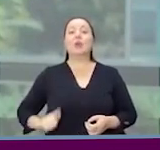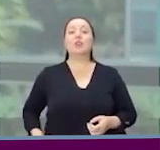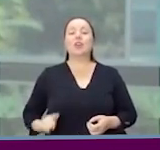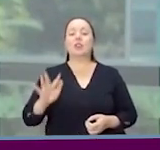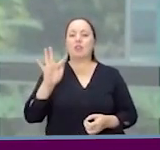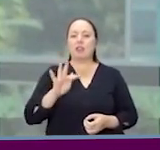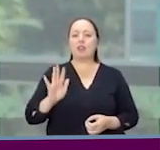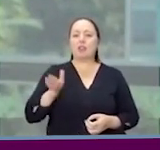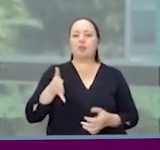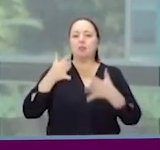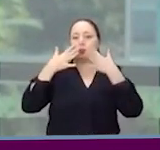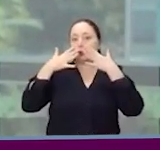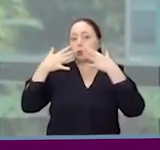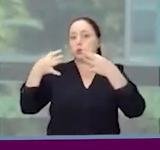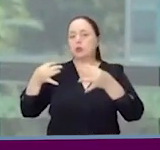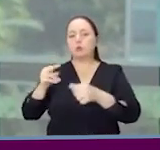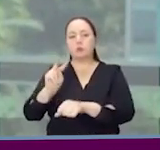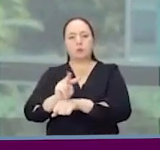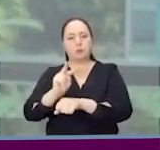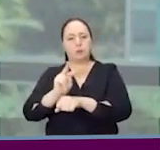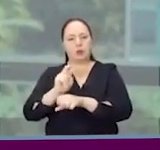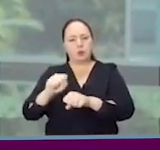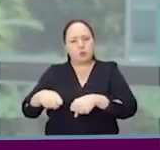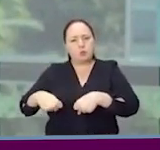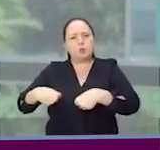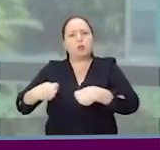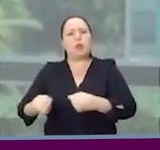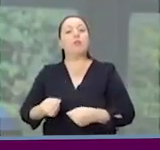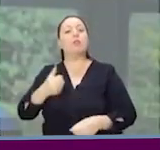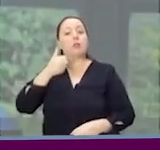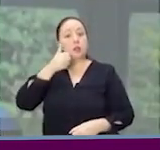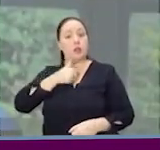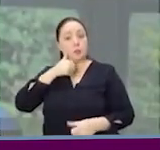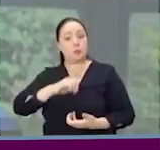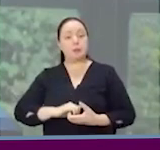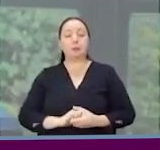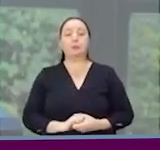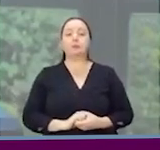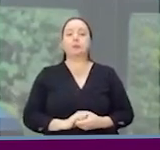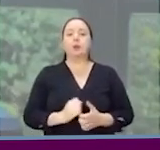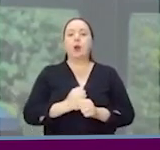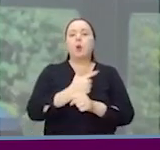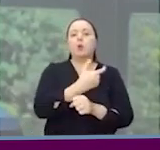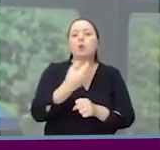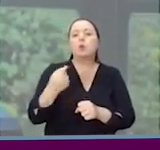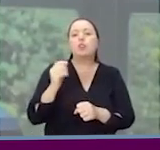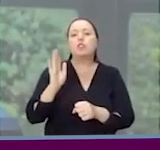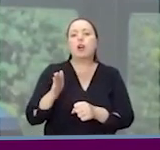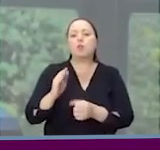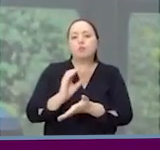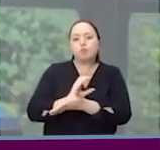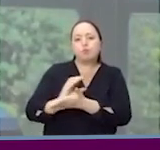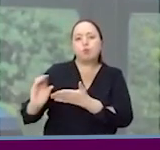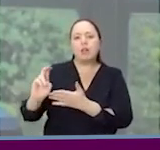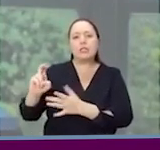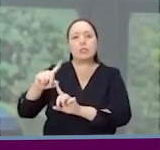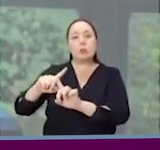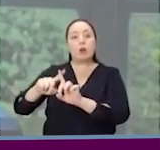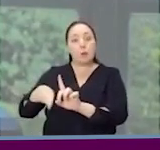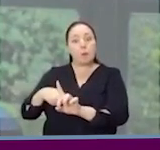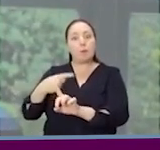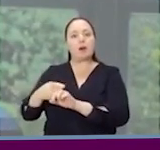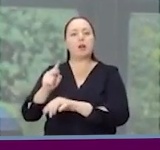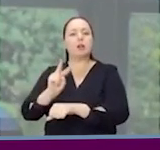está investindo muito na proteção e na defesa das mulheres. Só no ano de 2020, o governo investiu